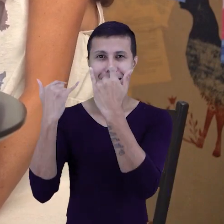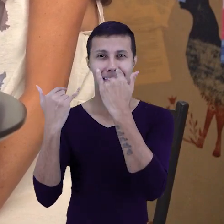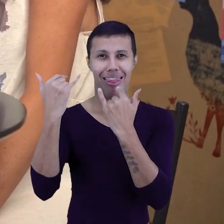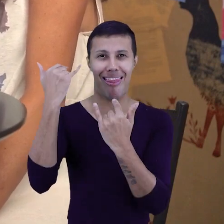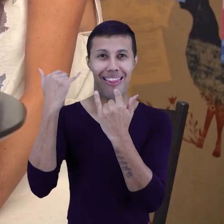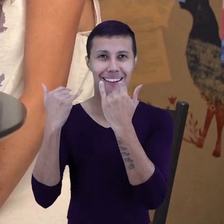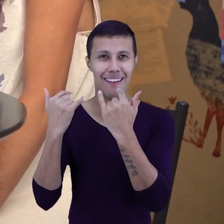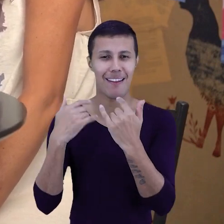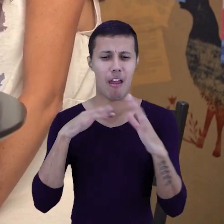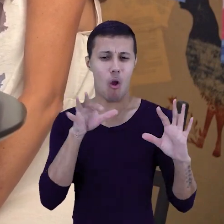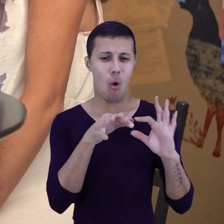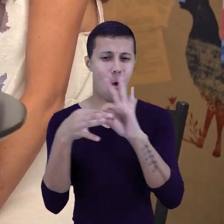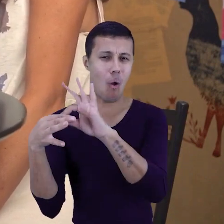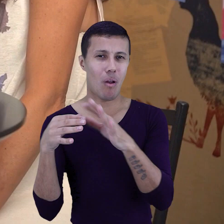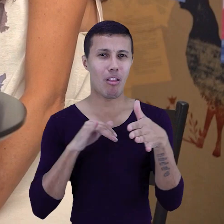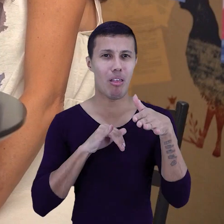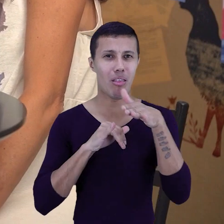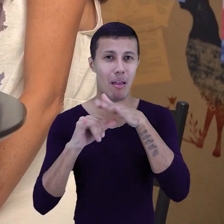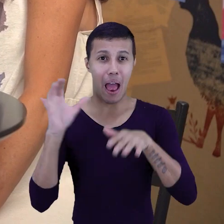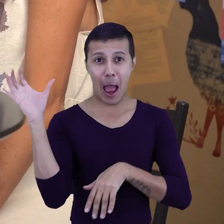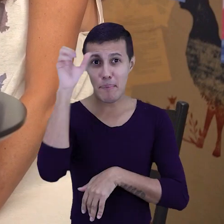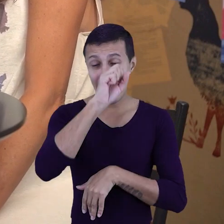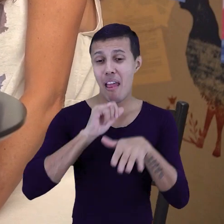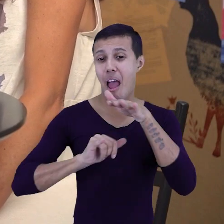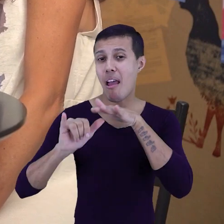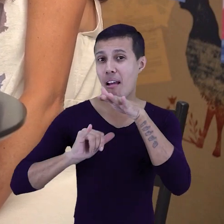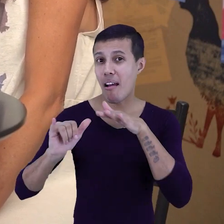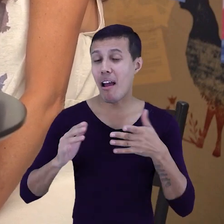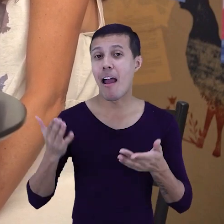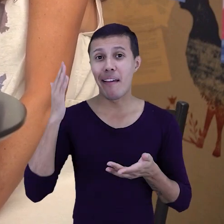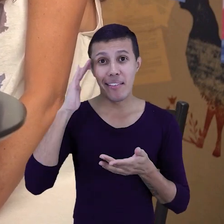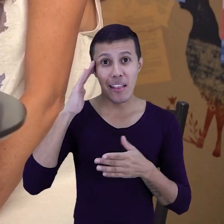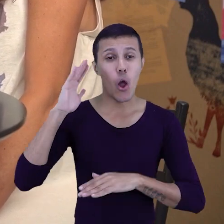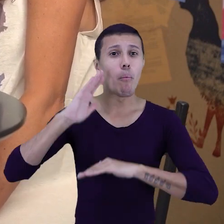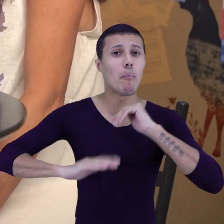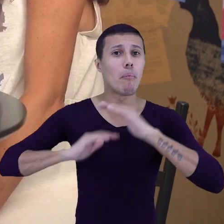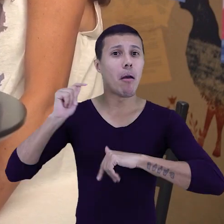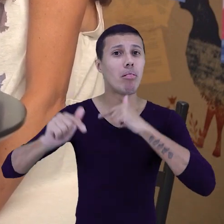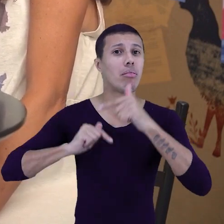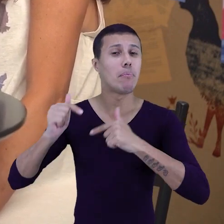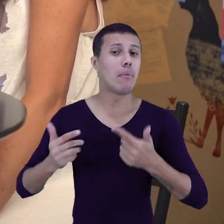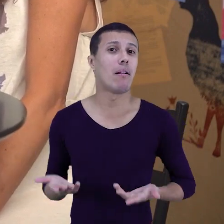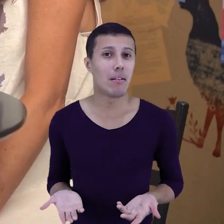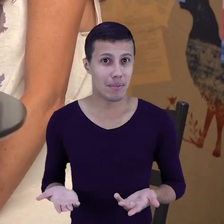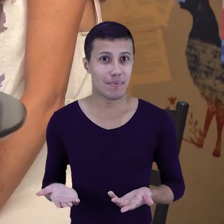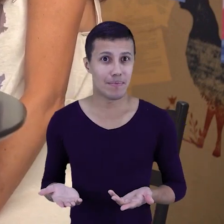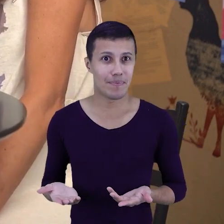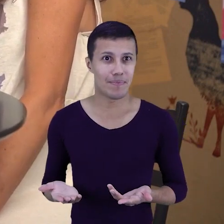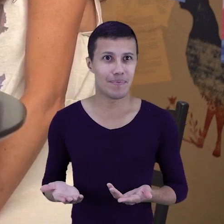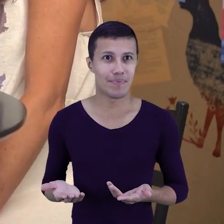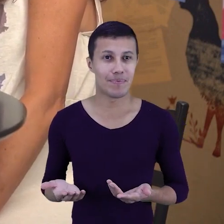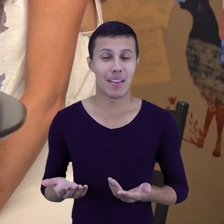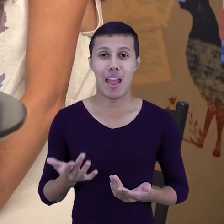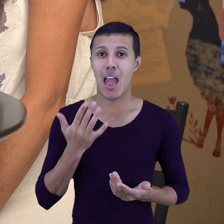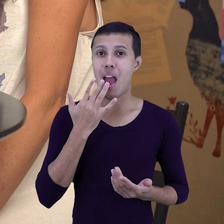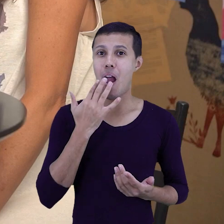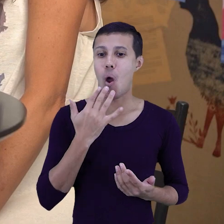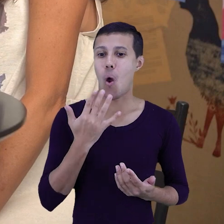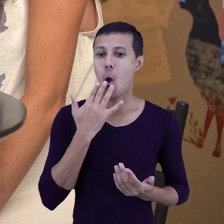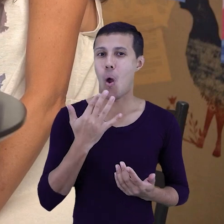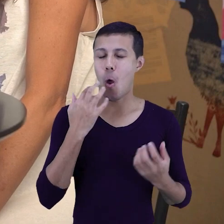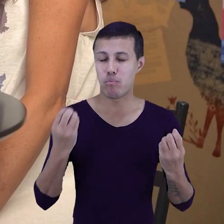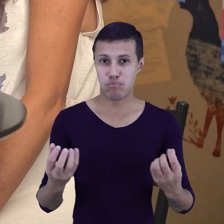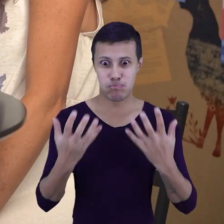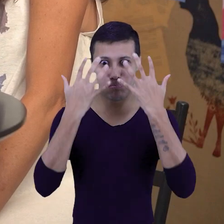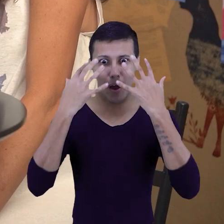Todo mundo está querendo se conectar com as startups, aprender o que as startups são, aprender o que elas fazem. E aí, a cor